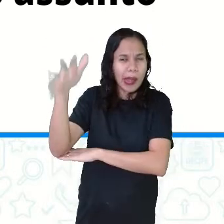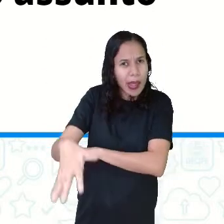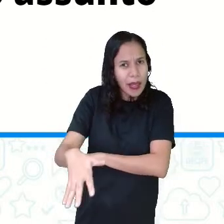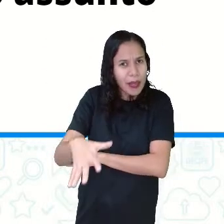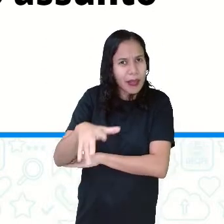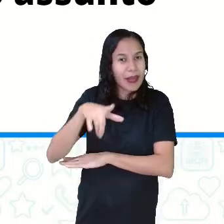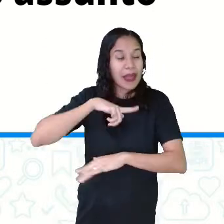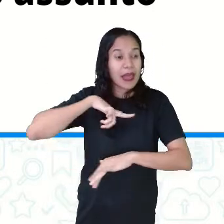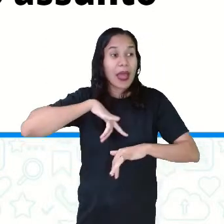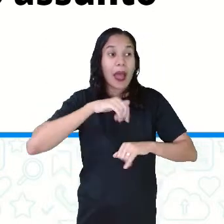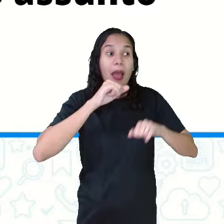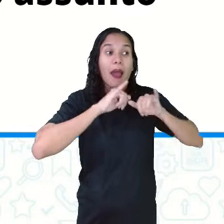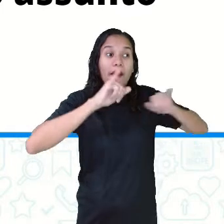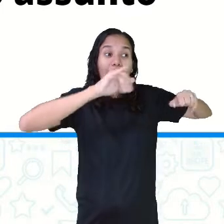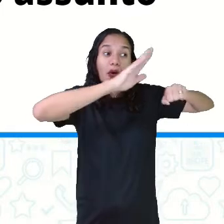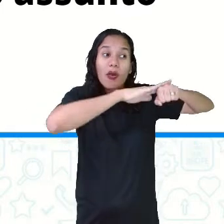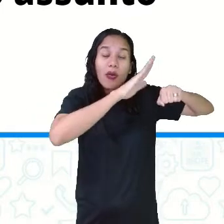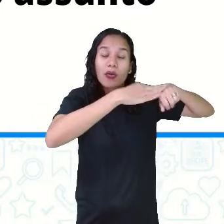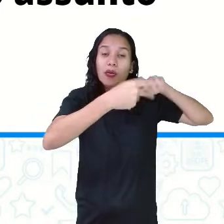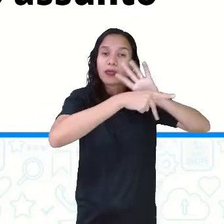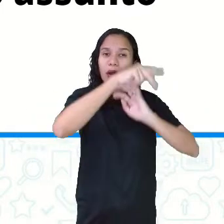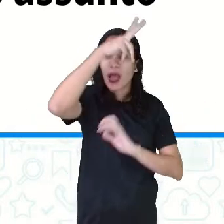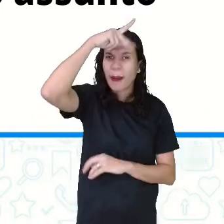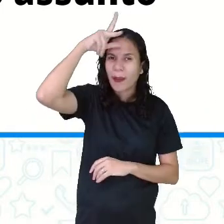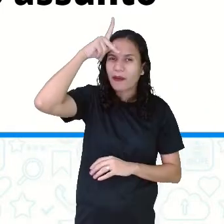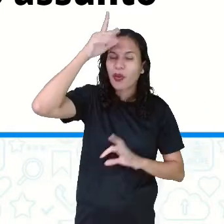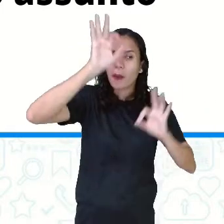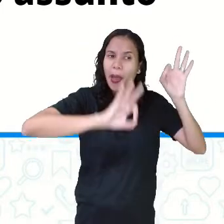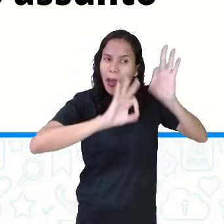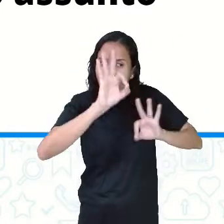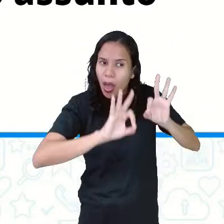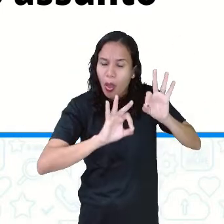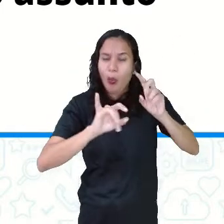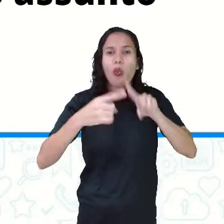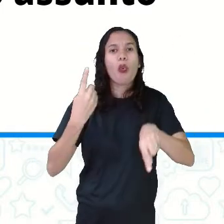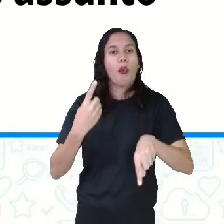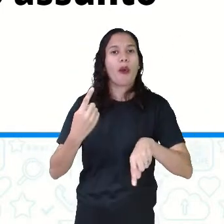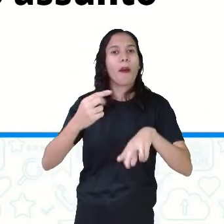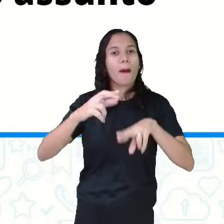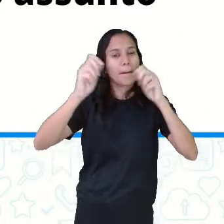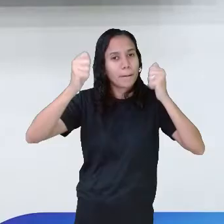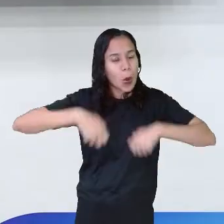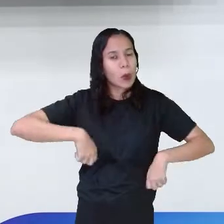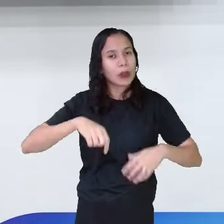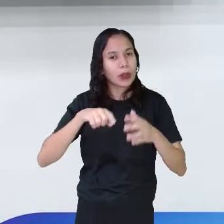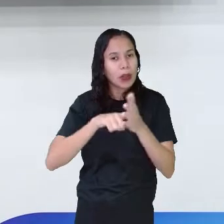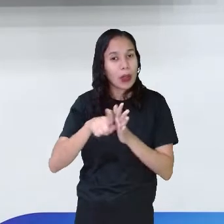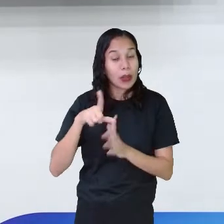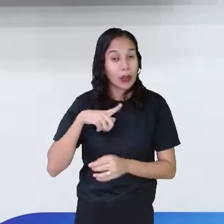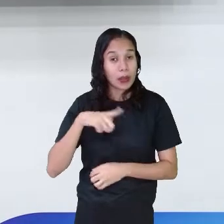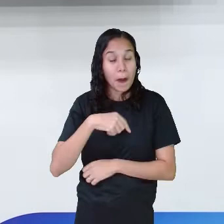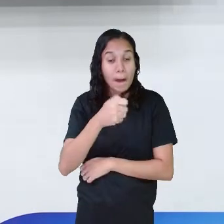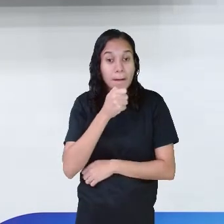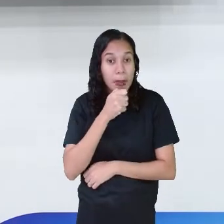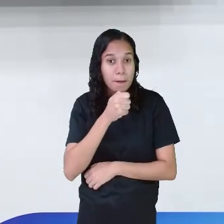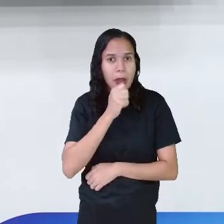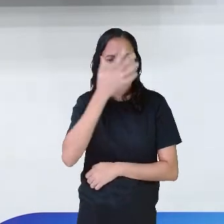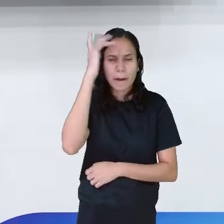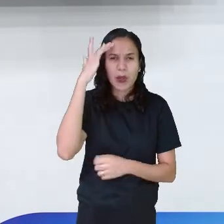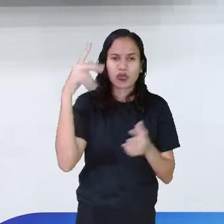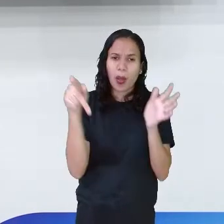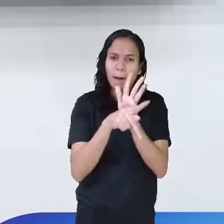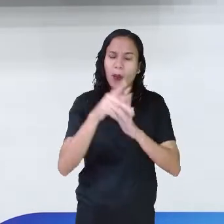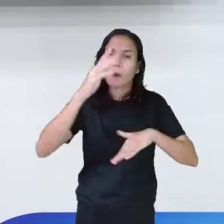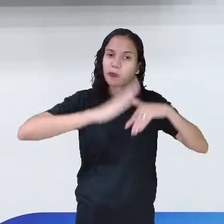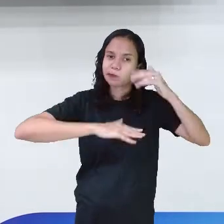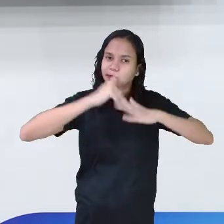foi acionada a prefeitura para fazer aquele cuidado, se não. Ele pode entrevistar também especialistas,